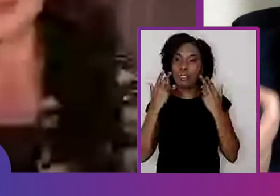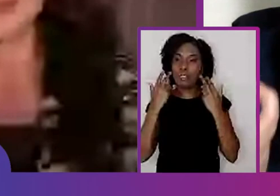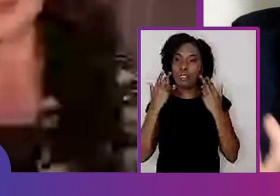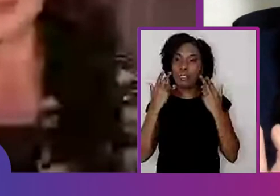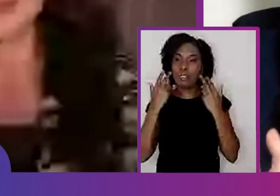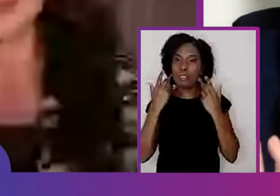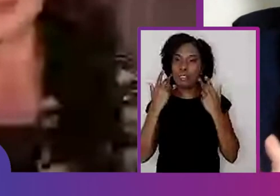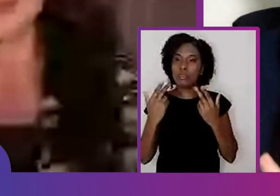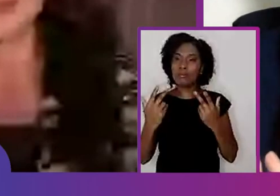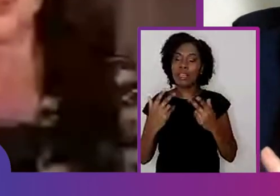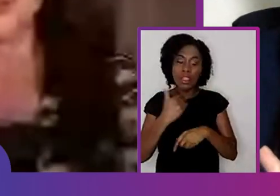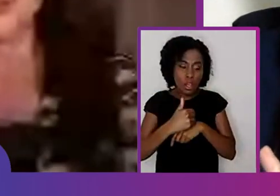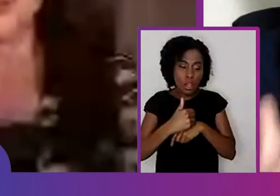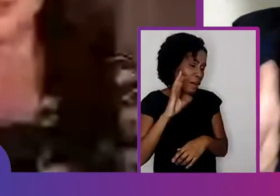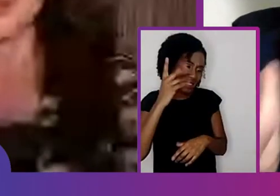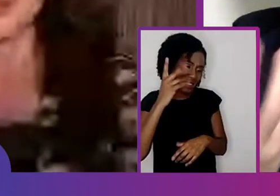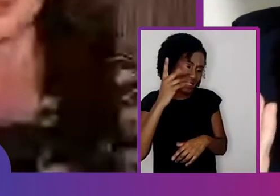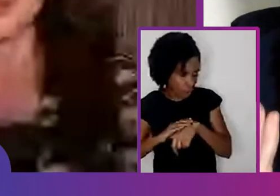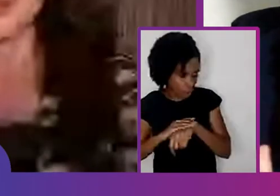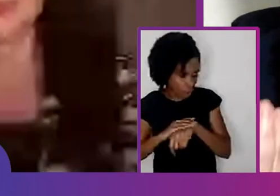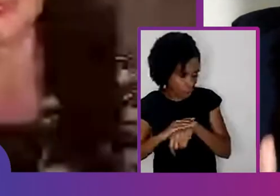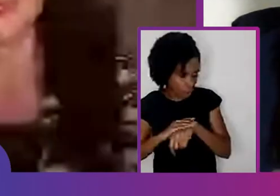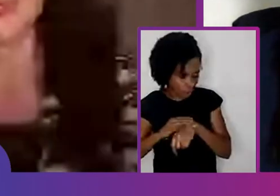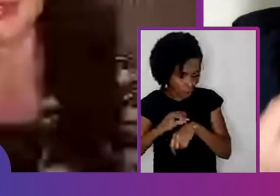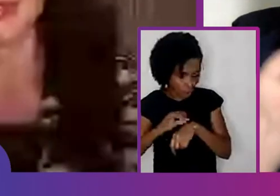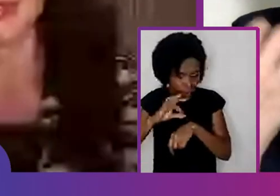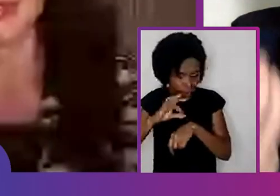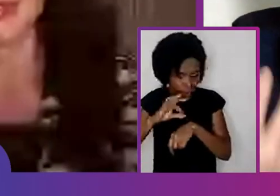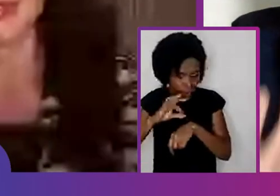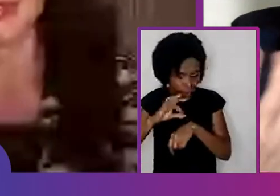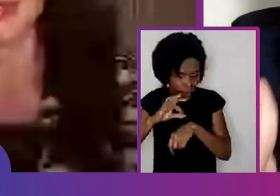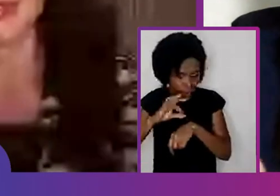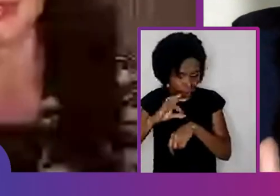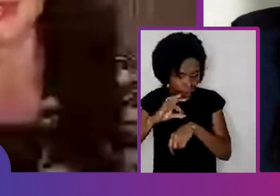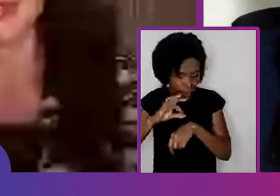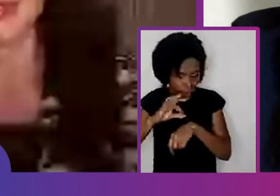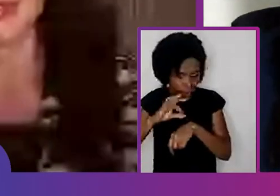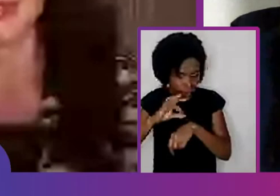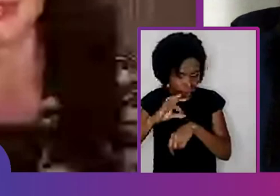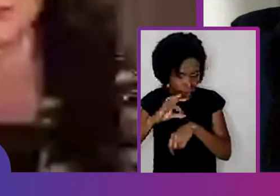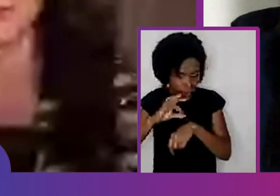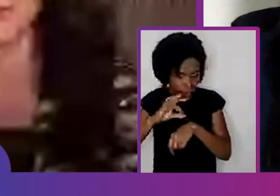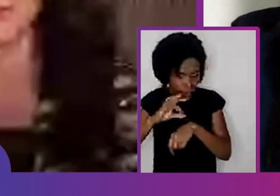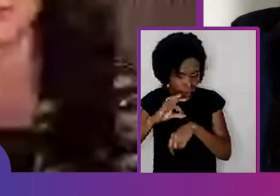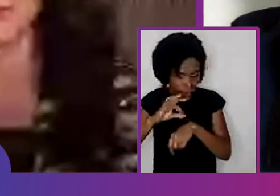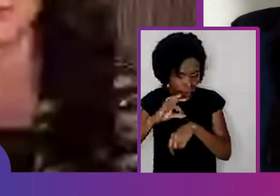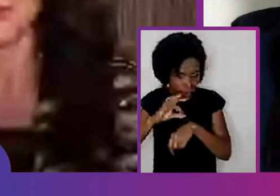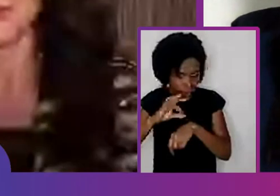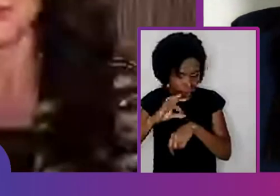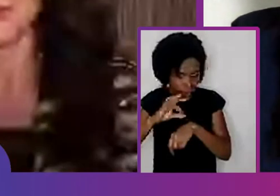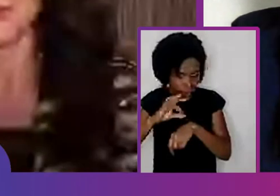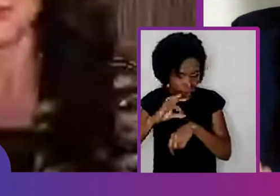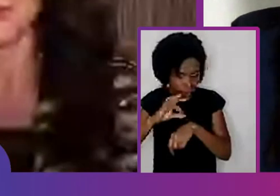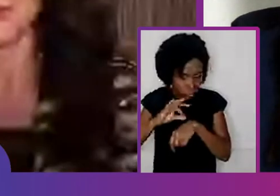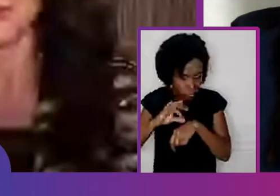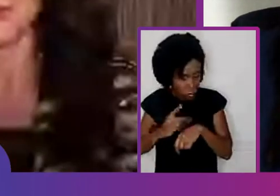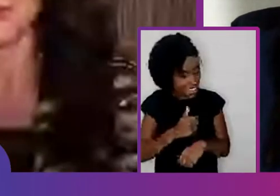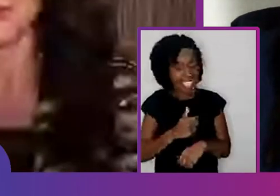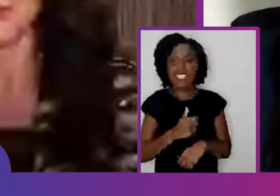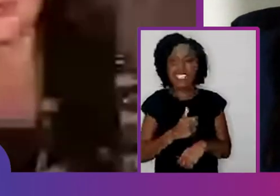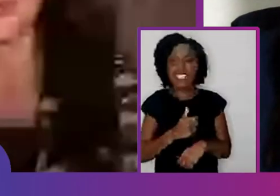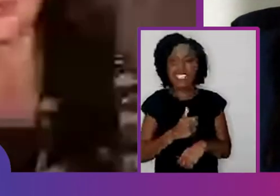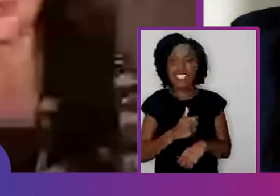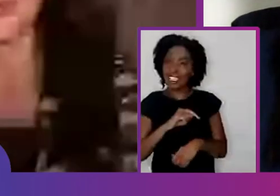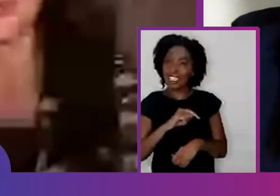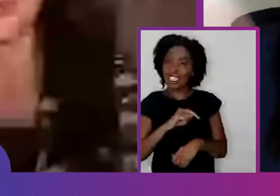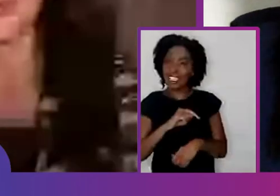que tem uma mãe que é mais amedrontadora, que ela própria não tem estrutura para segurar aquele momento, a criança sente